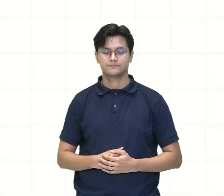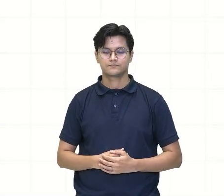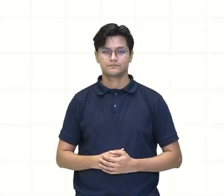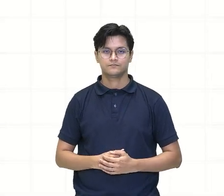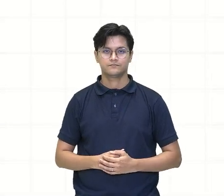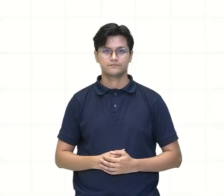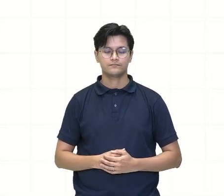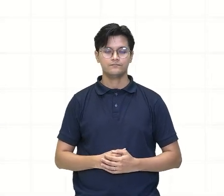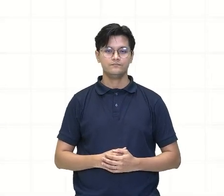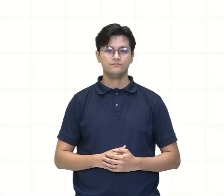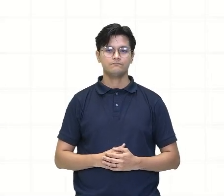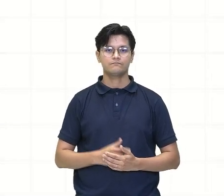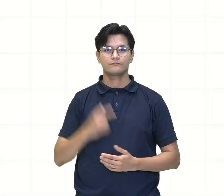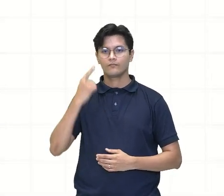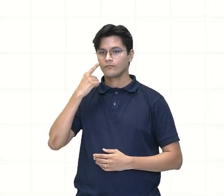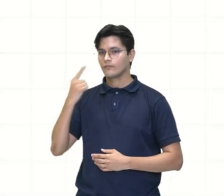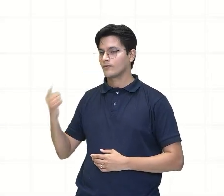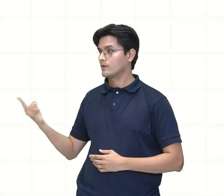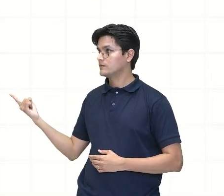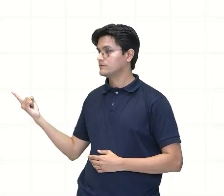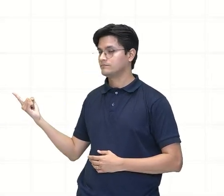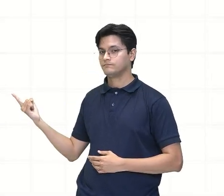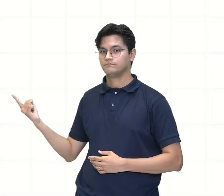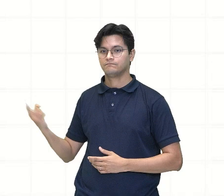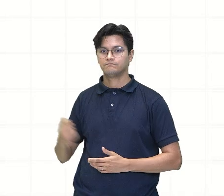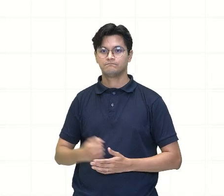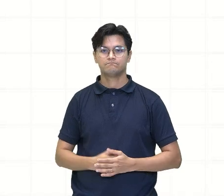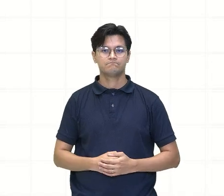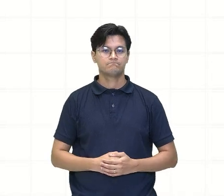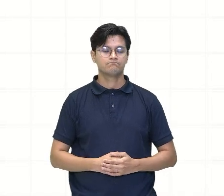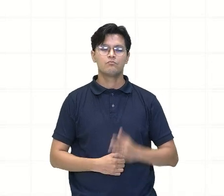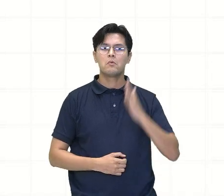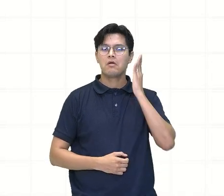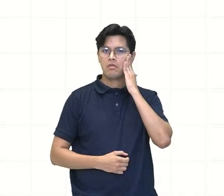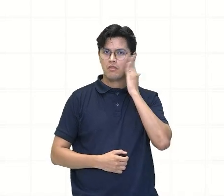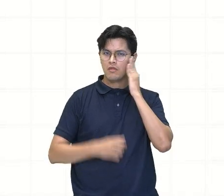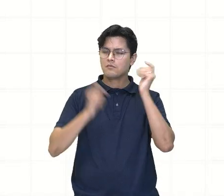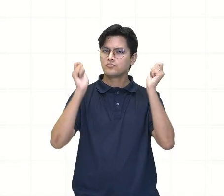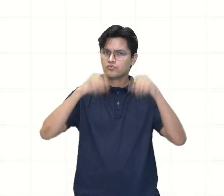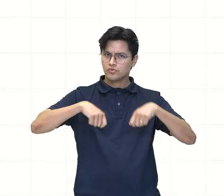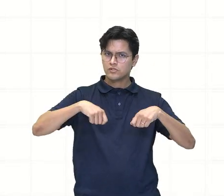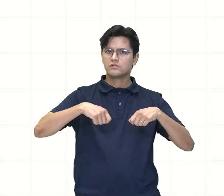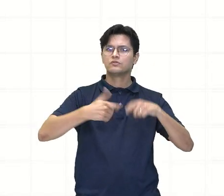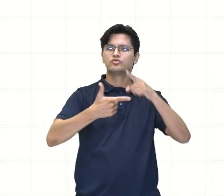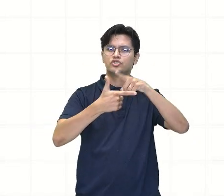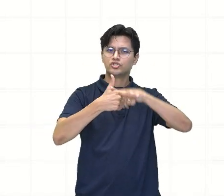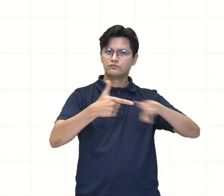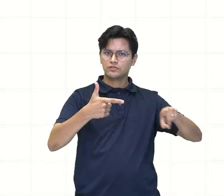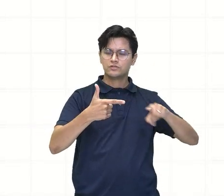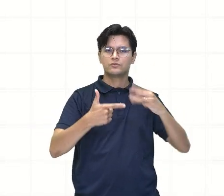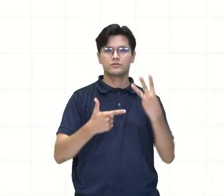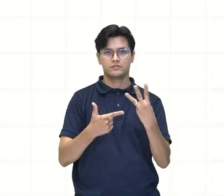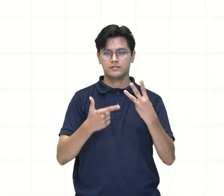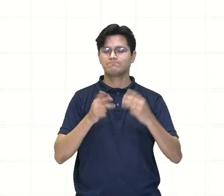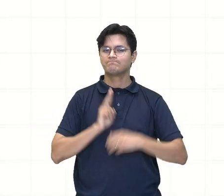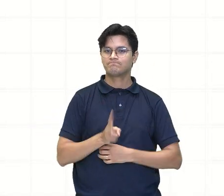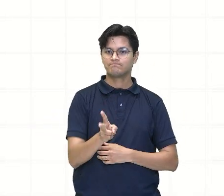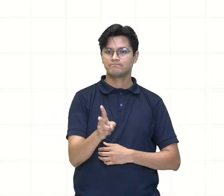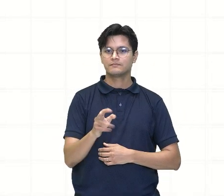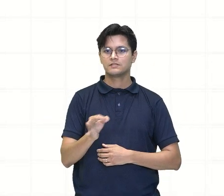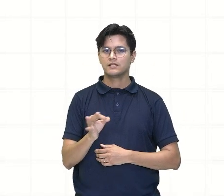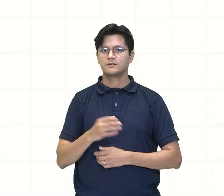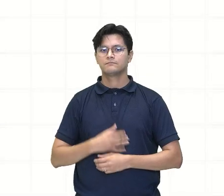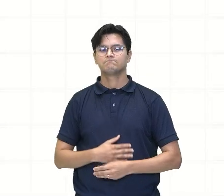né? E aí fica mais fácil. Como eu sei que dá para dividir por 3, vamos continuando. O 35 eu consigo?